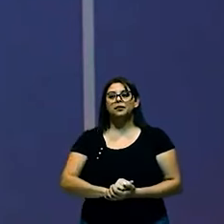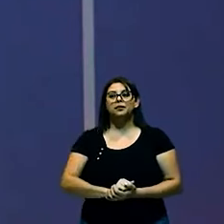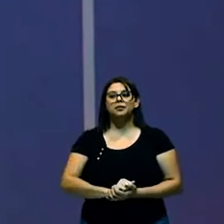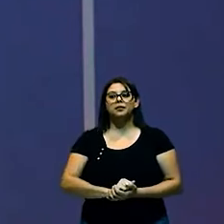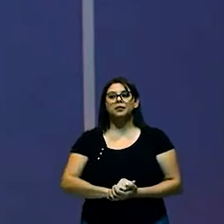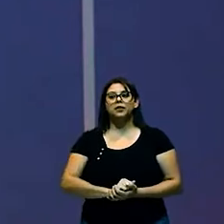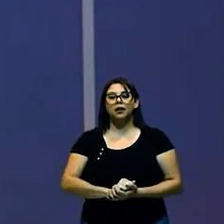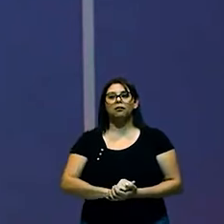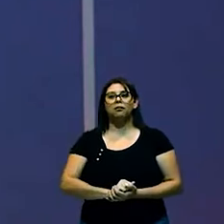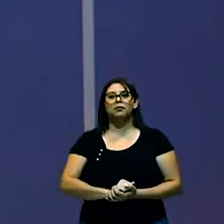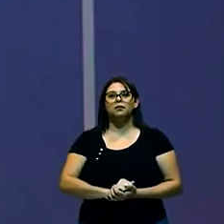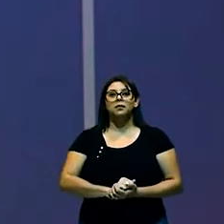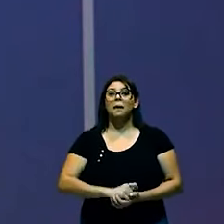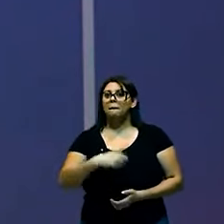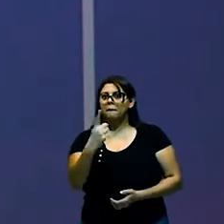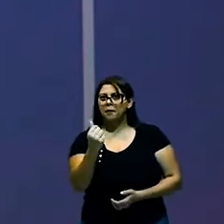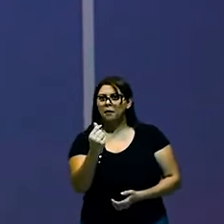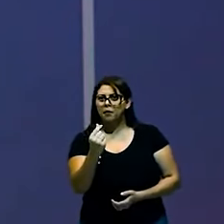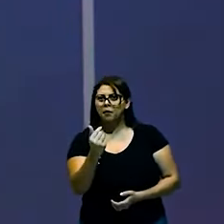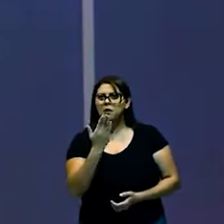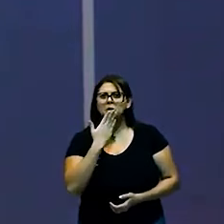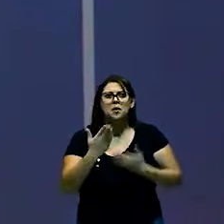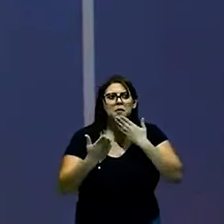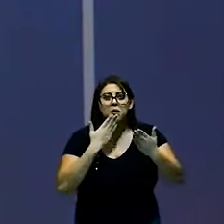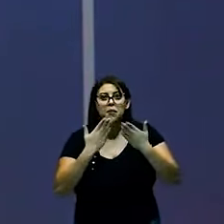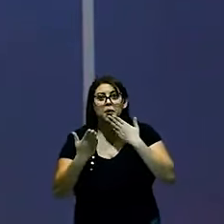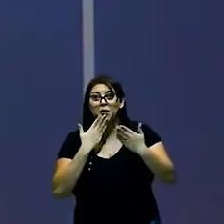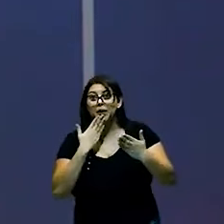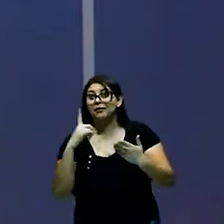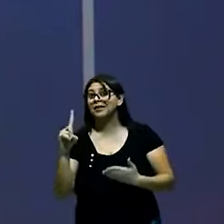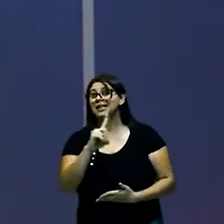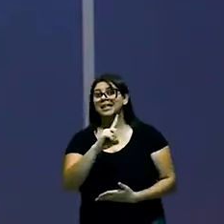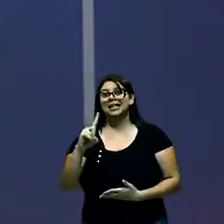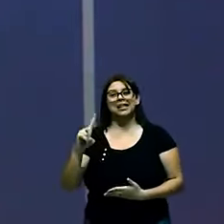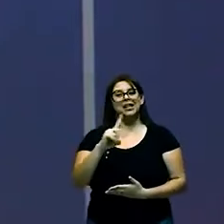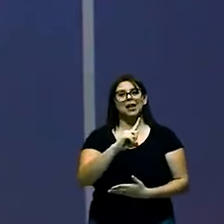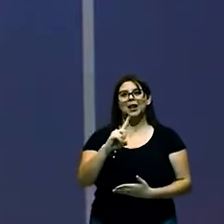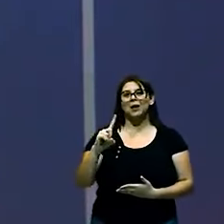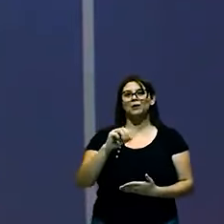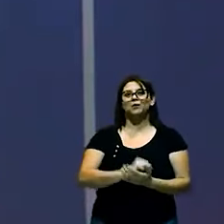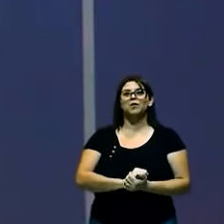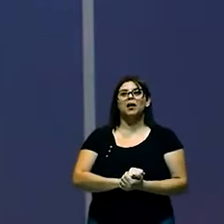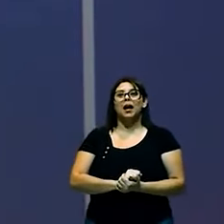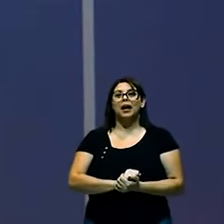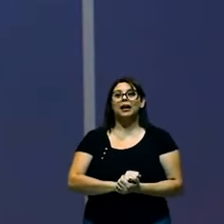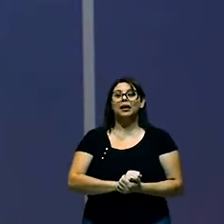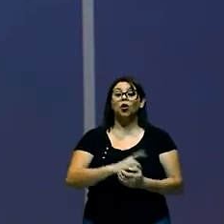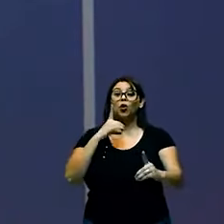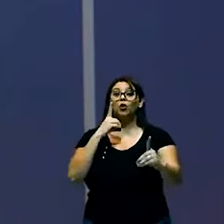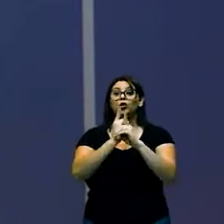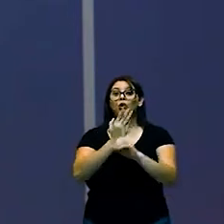não é? Pedir oferta não é todo mundo. E ele precisava de alguém, e ele encontrou, tinha um camarada lá, um padre dominiciano,